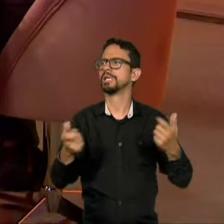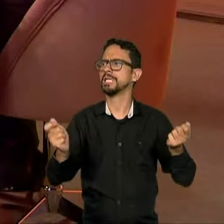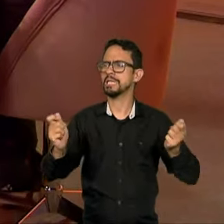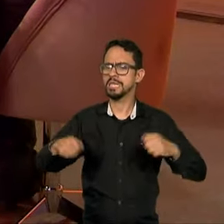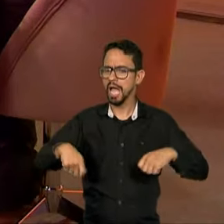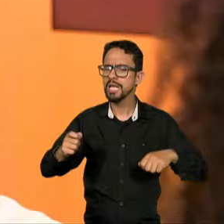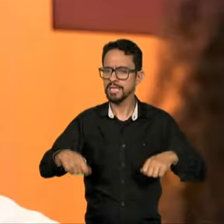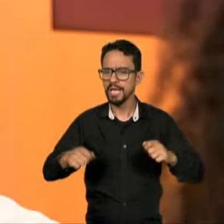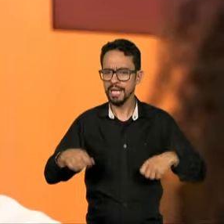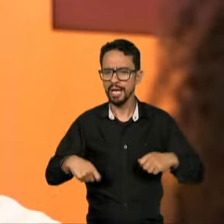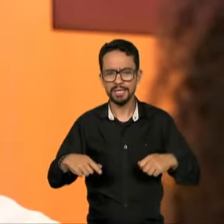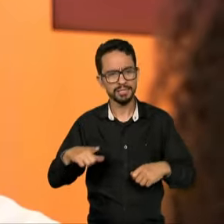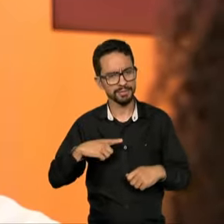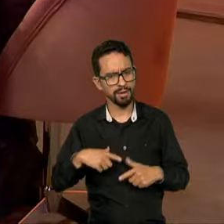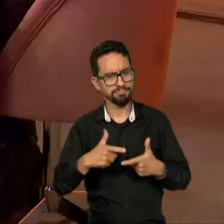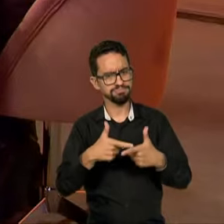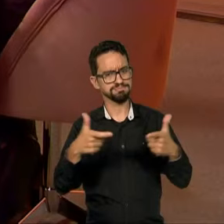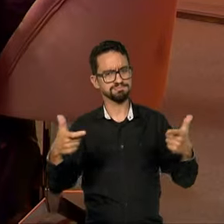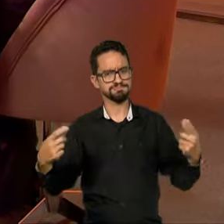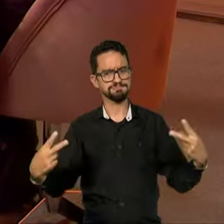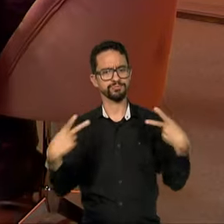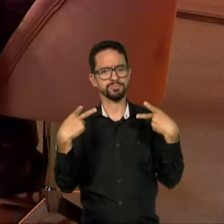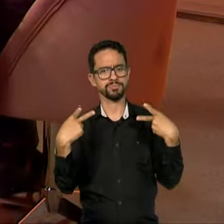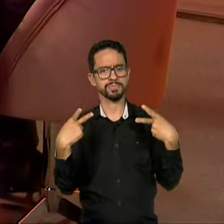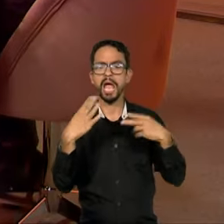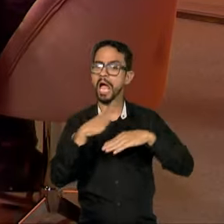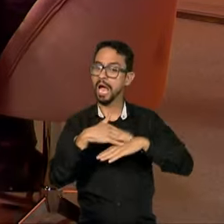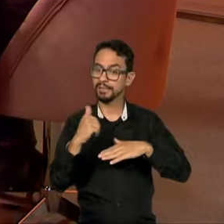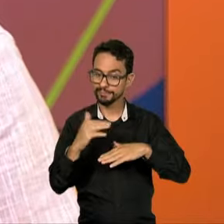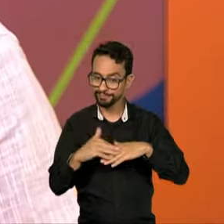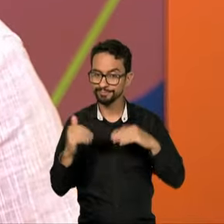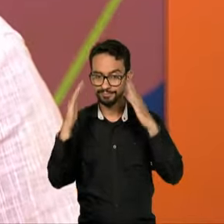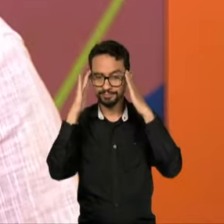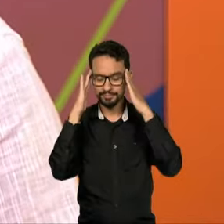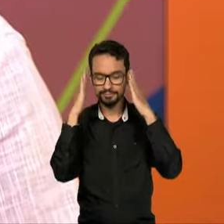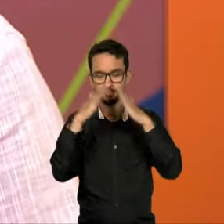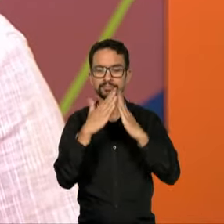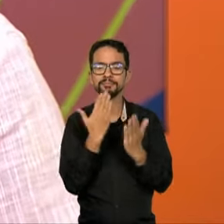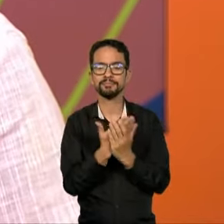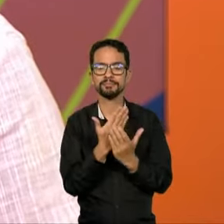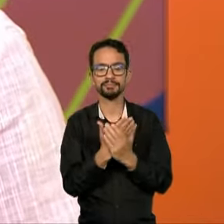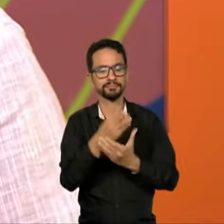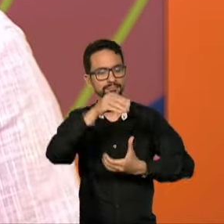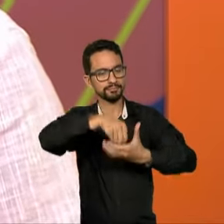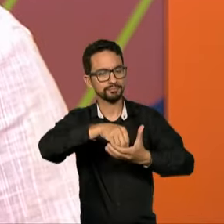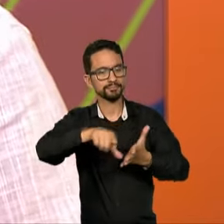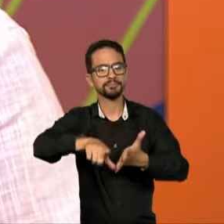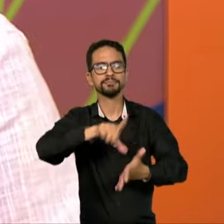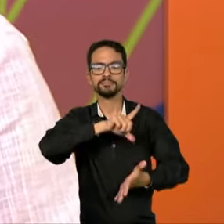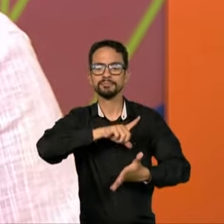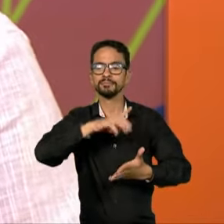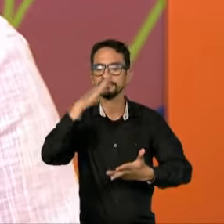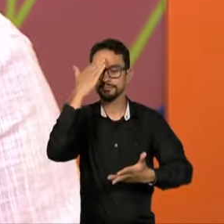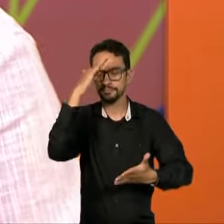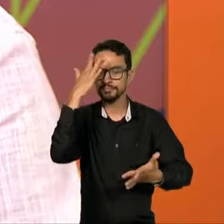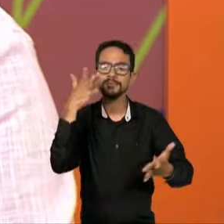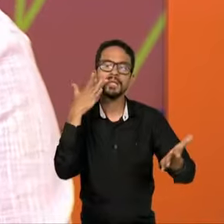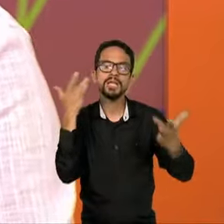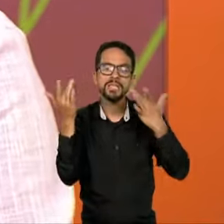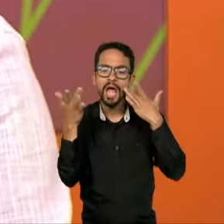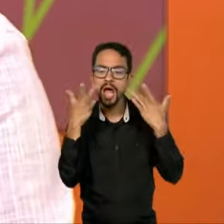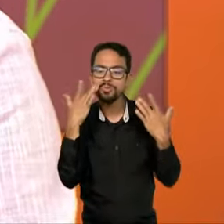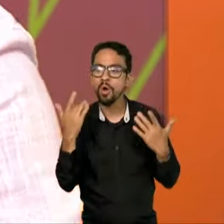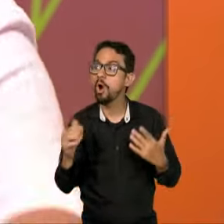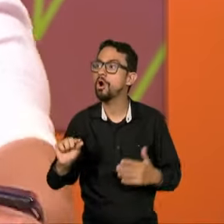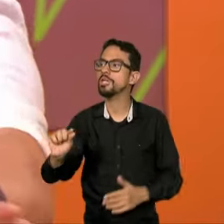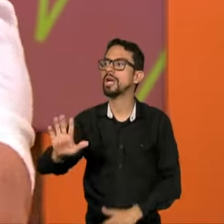É hoje. Dá medo mesmo. Aí eu encarei. Um dia, na escolinha, lá no pré... Peça de teatro. Aí